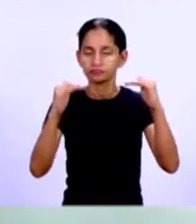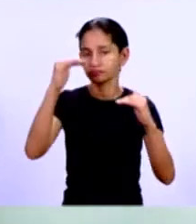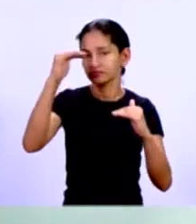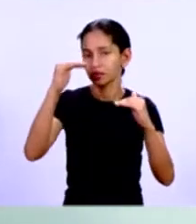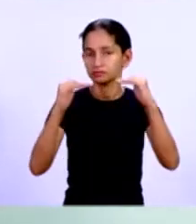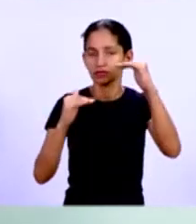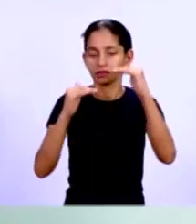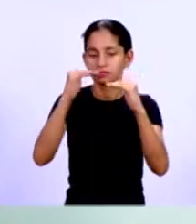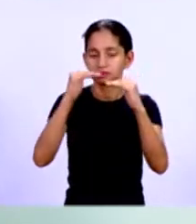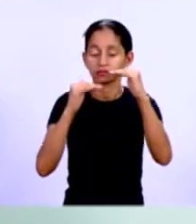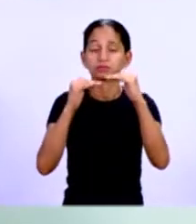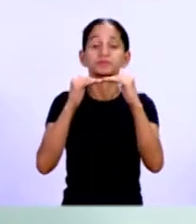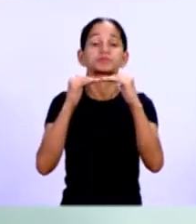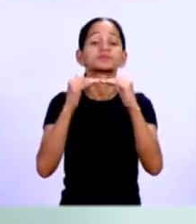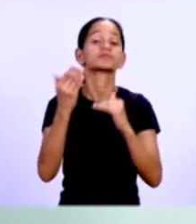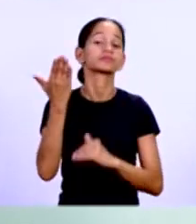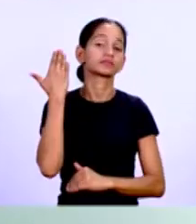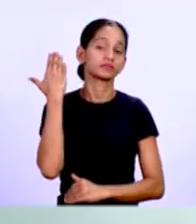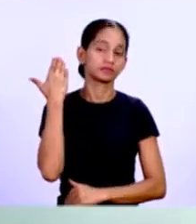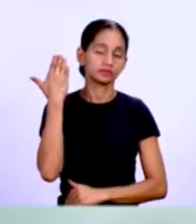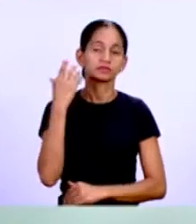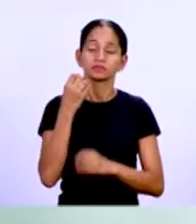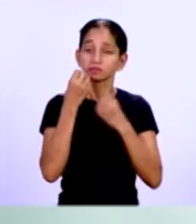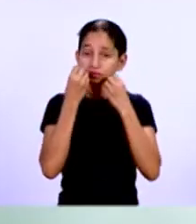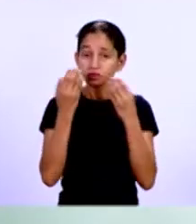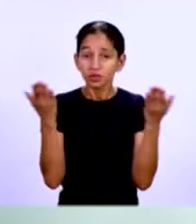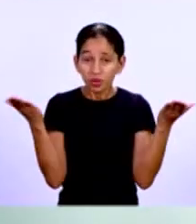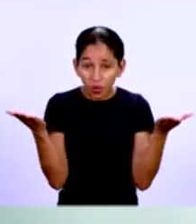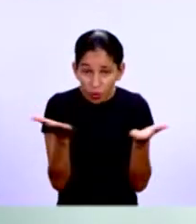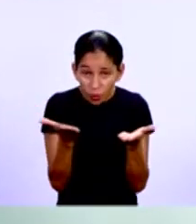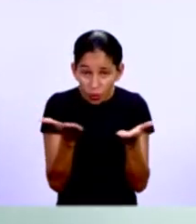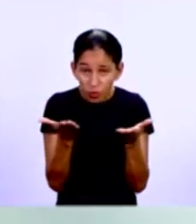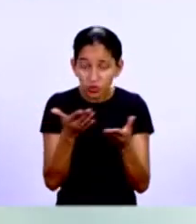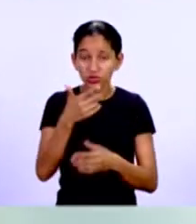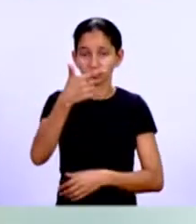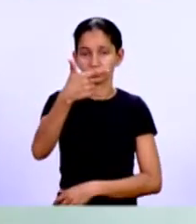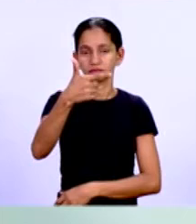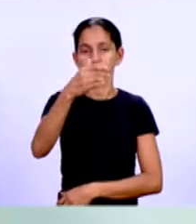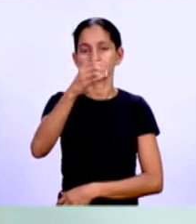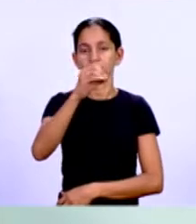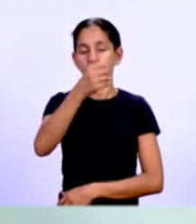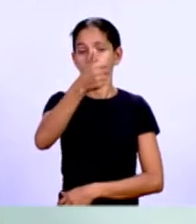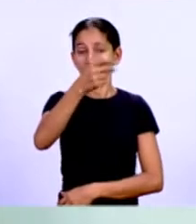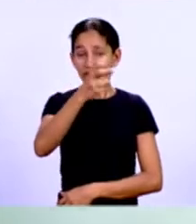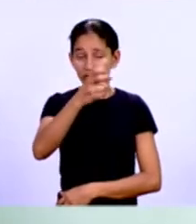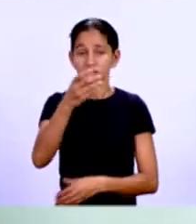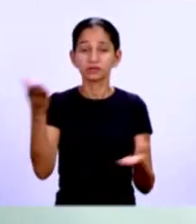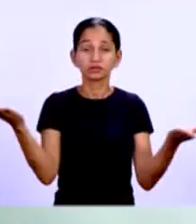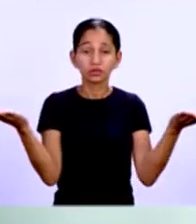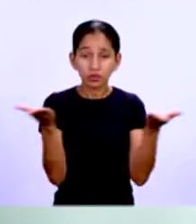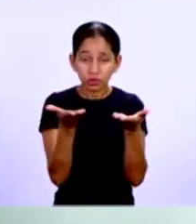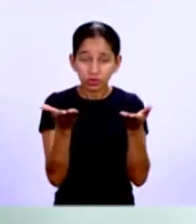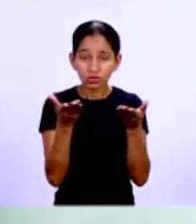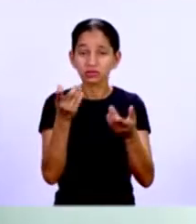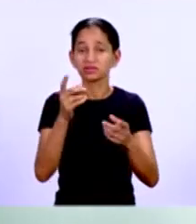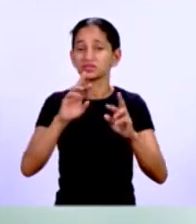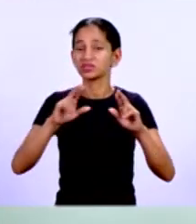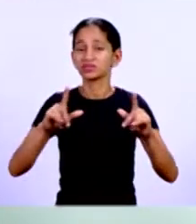em relação ao dólar em torno de 5 anos atrás. Hoje em dia, em 2015, os mesmos $100 estão valendo em torno